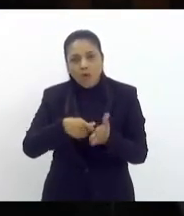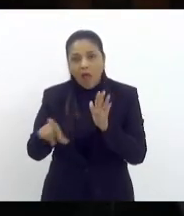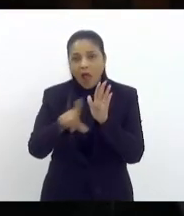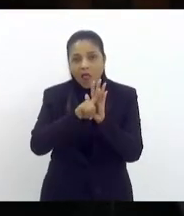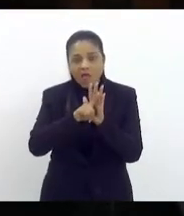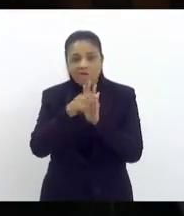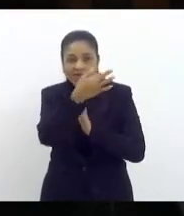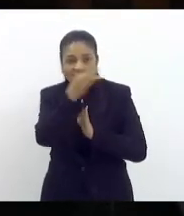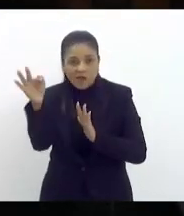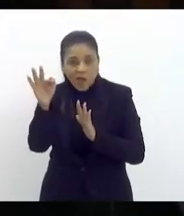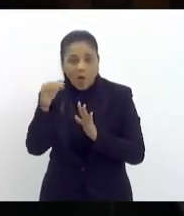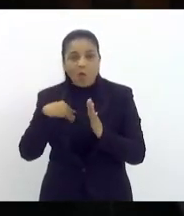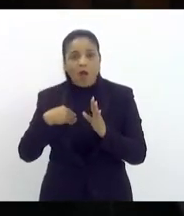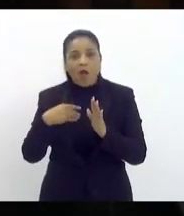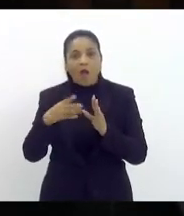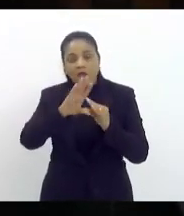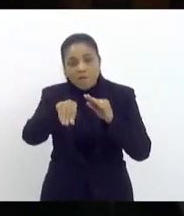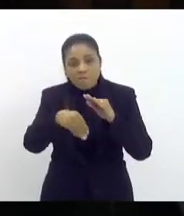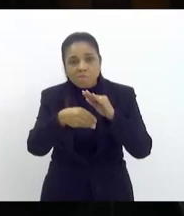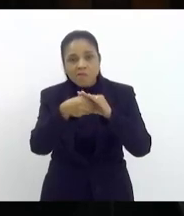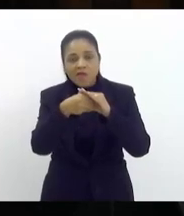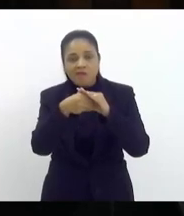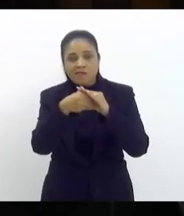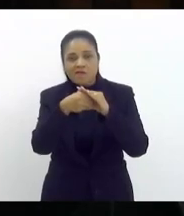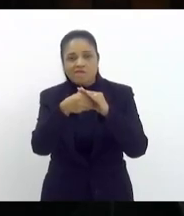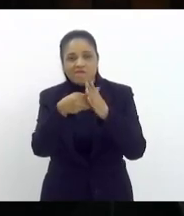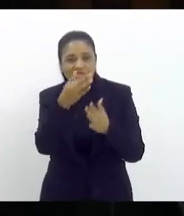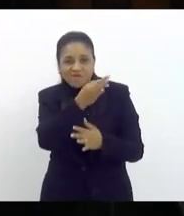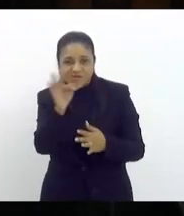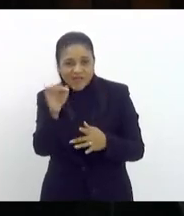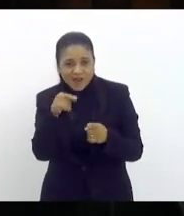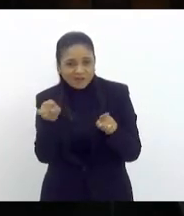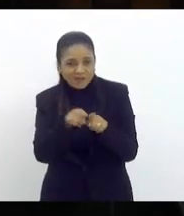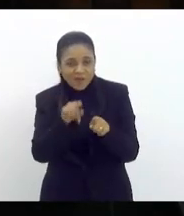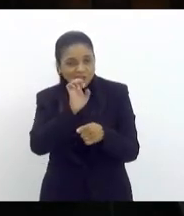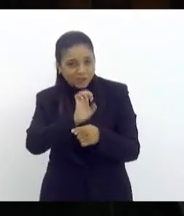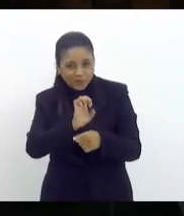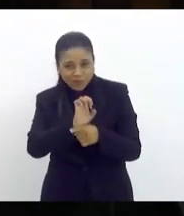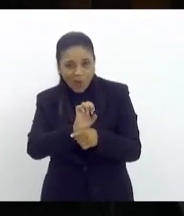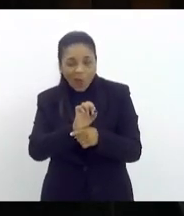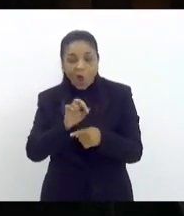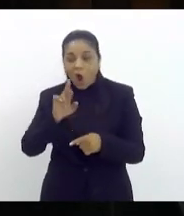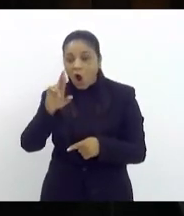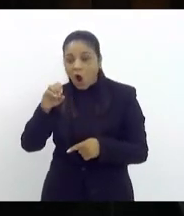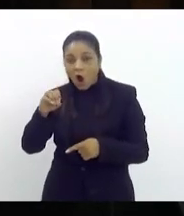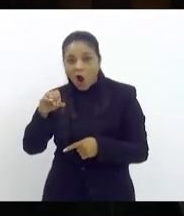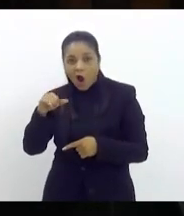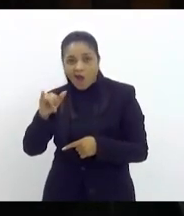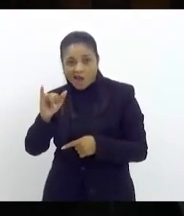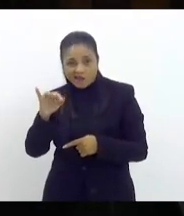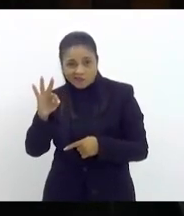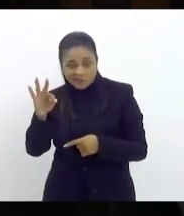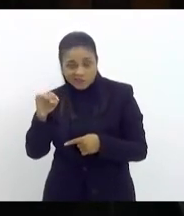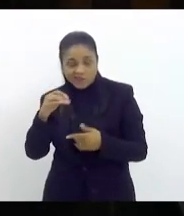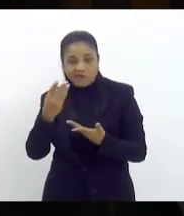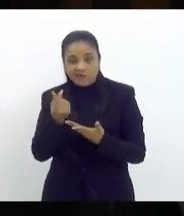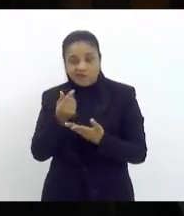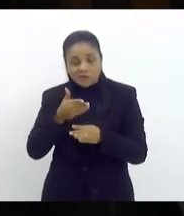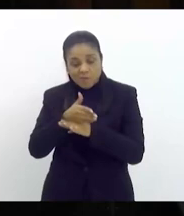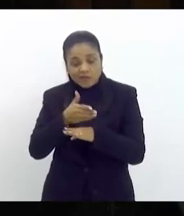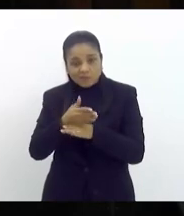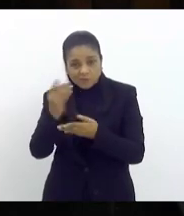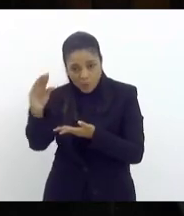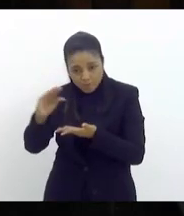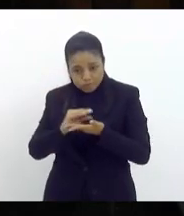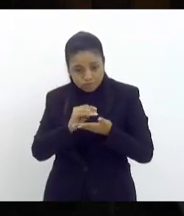que direciona recursos de roides e participações de petróleo para a saúde e educação